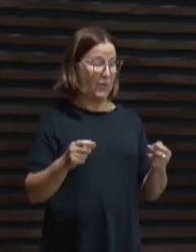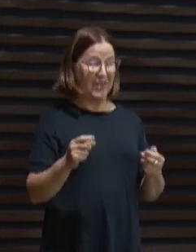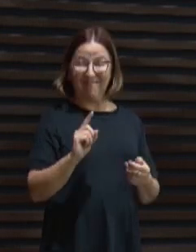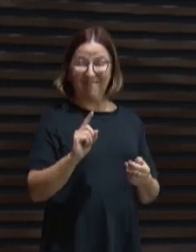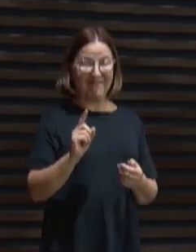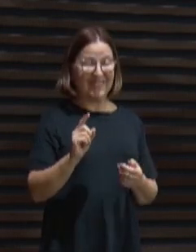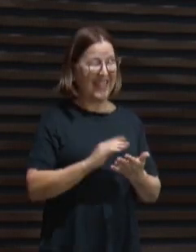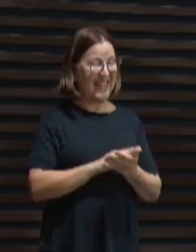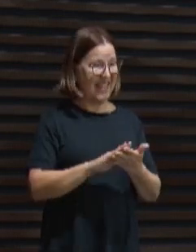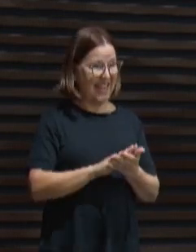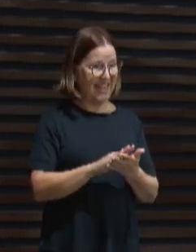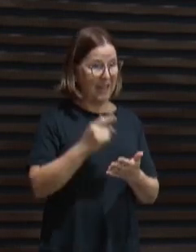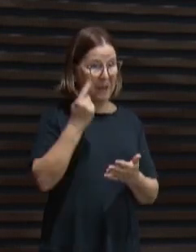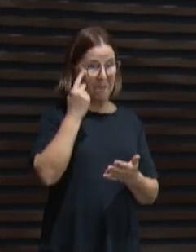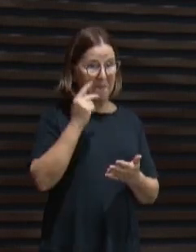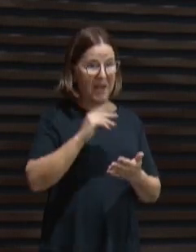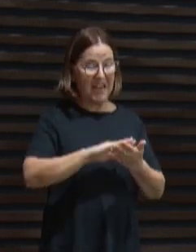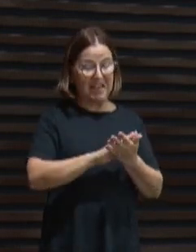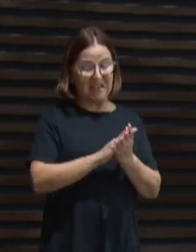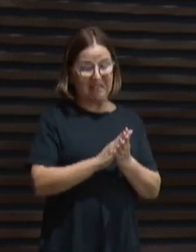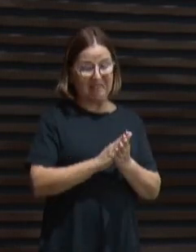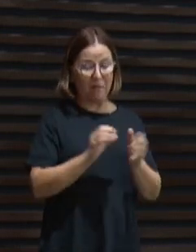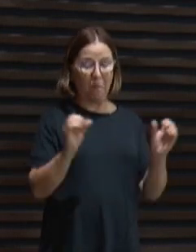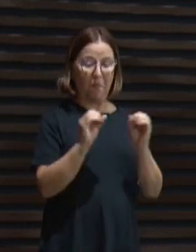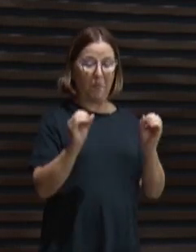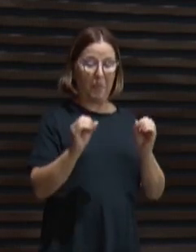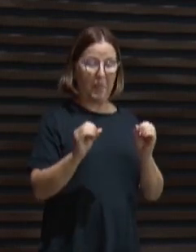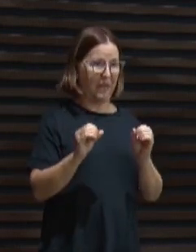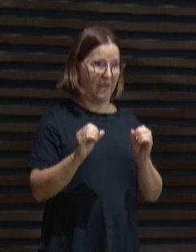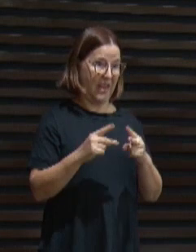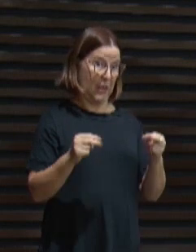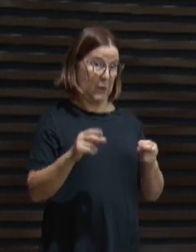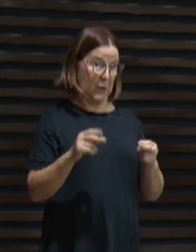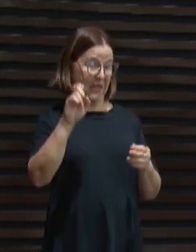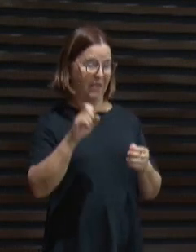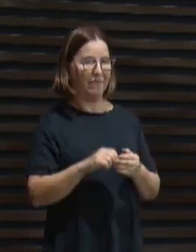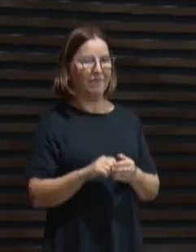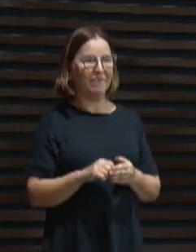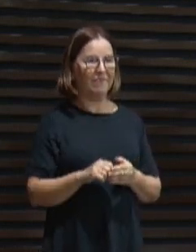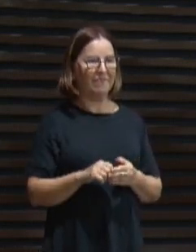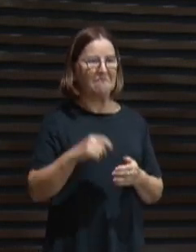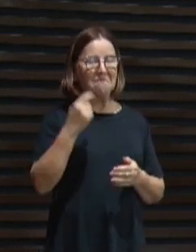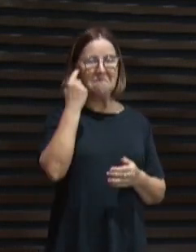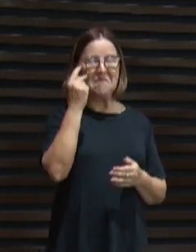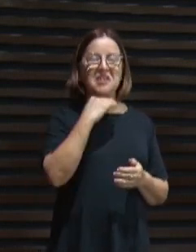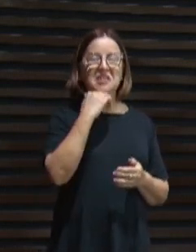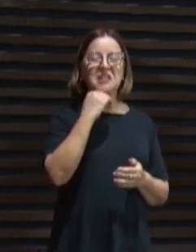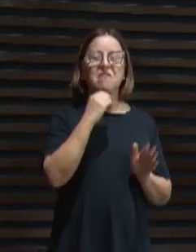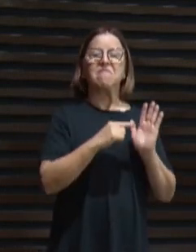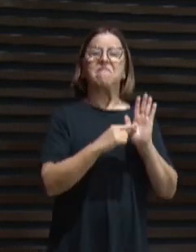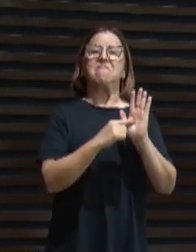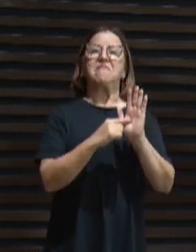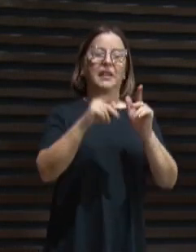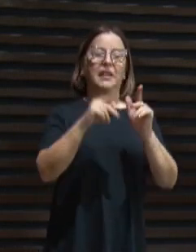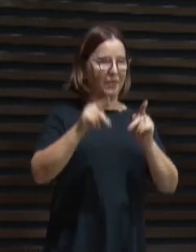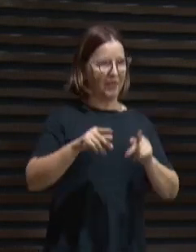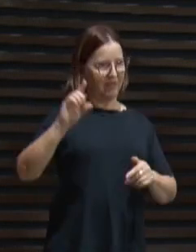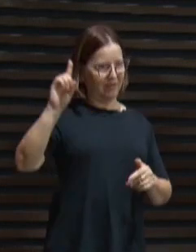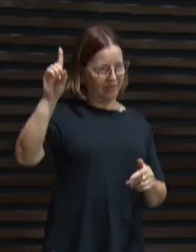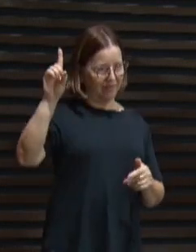a nada as que são, a fim de que ninguém se vanglorie na presença de